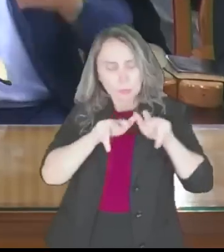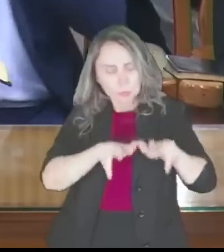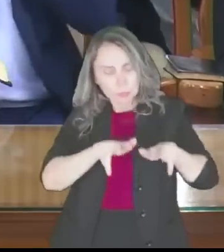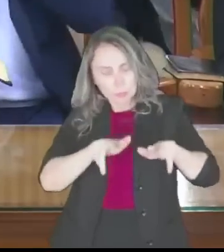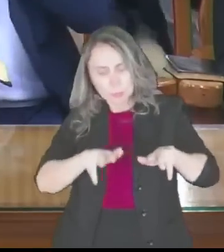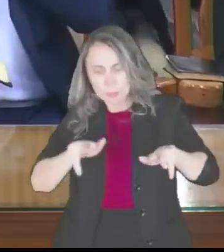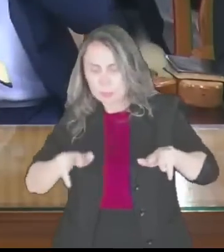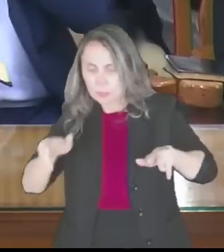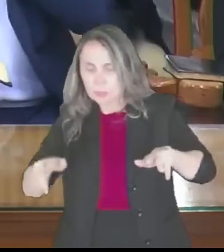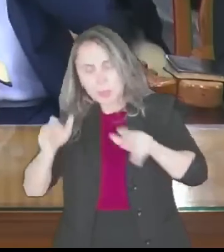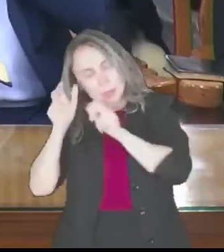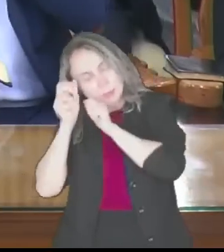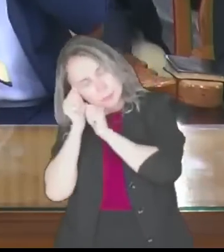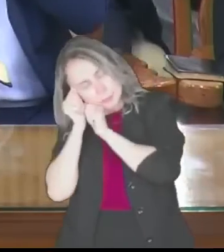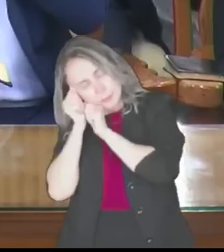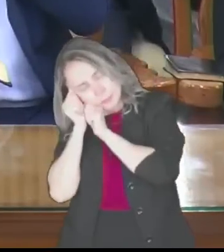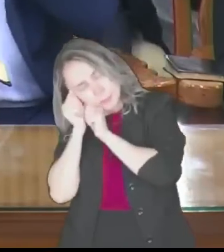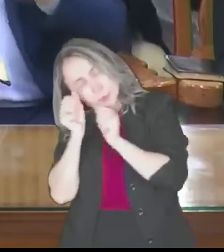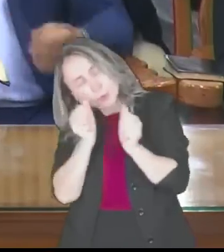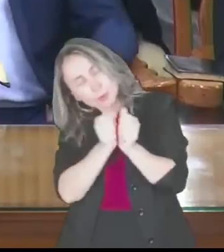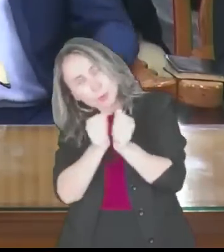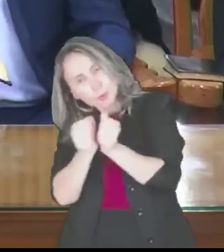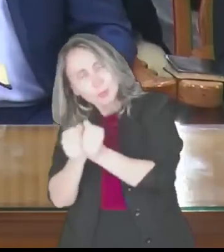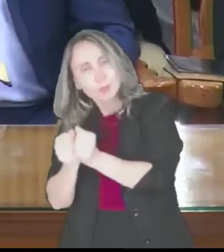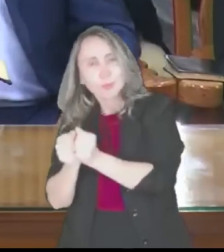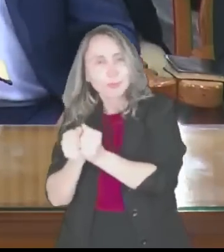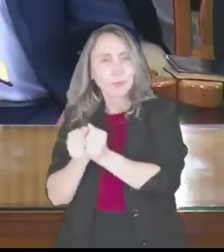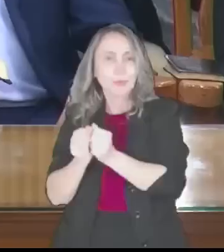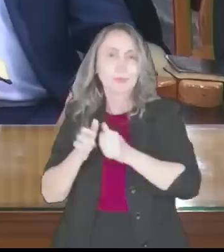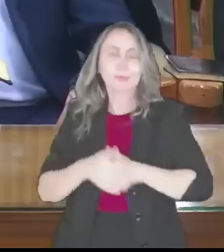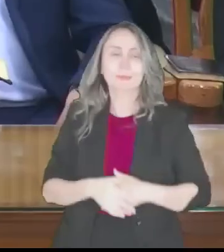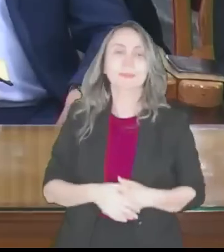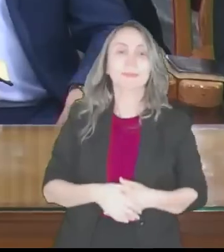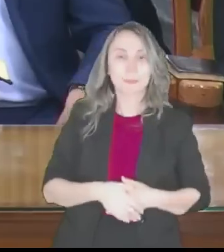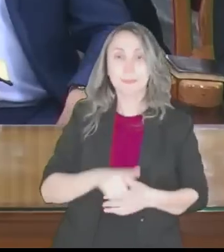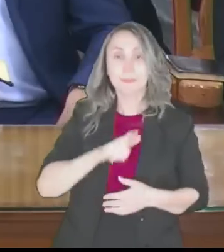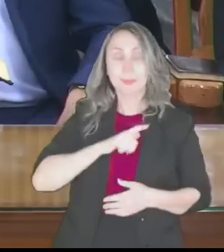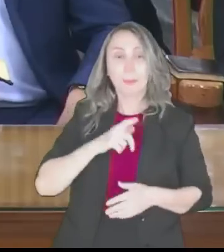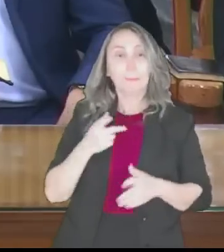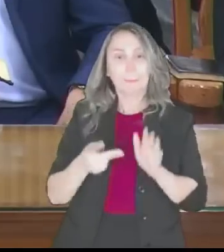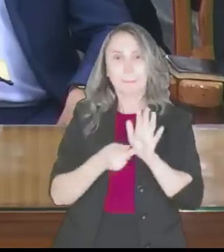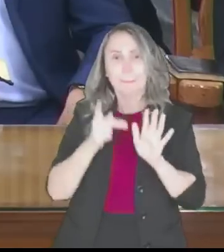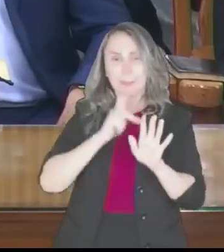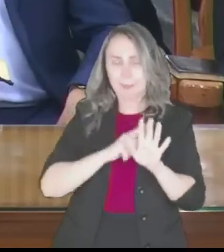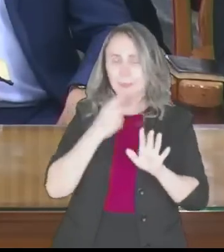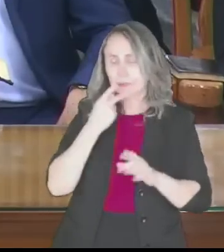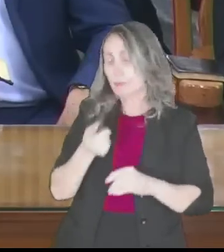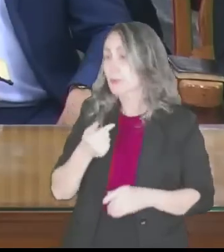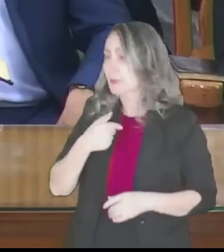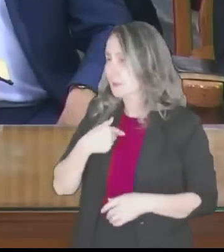do amigo importuno. Ele disse, eu já estou na minha cama com meus filhos.